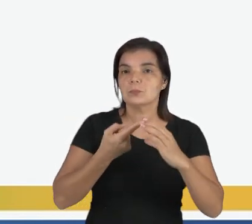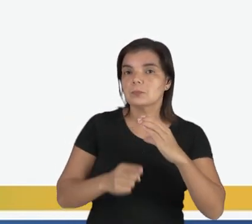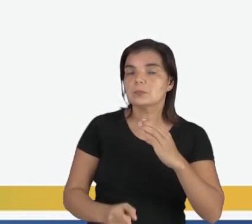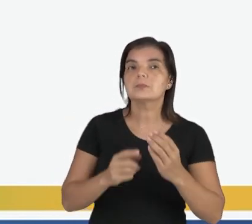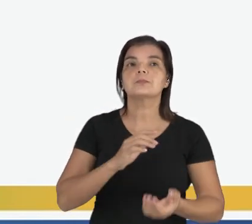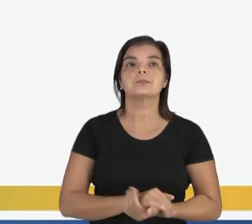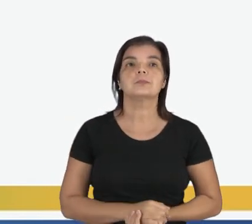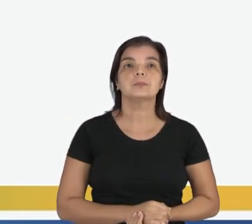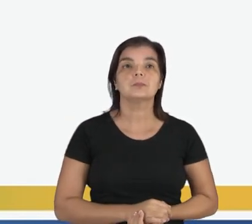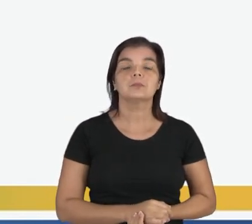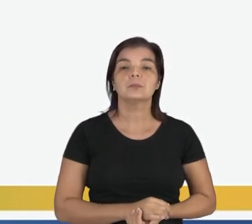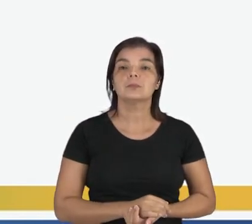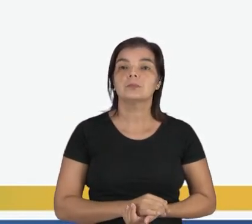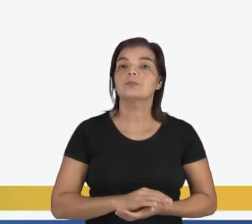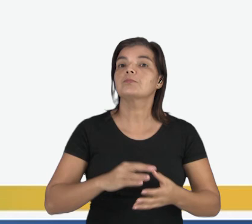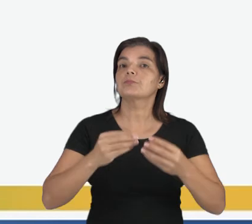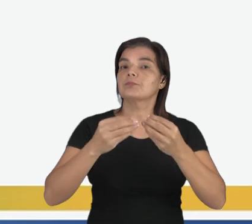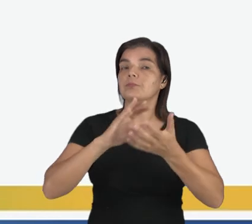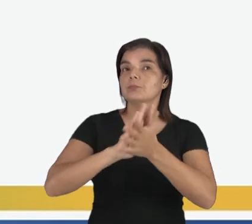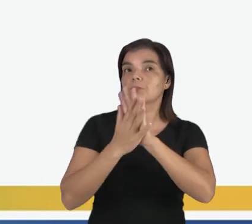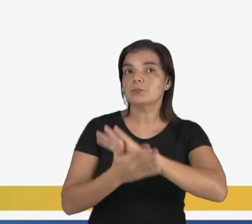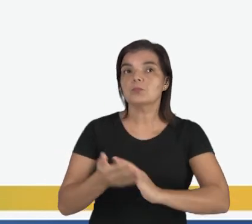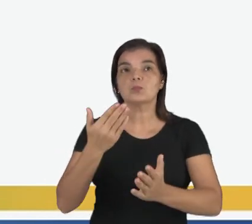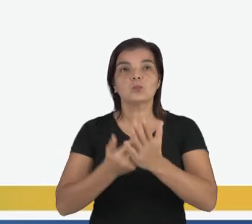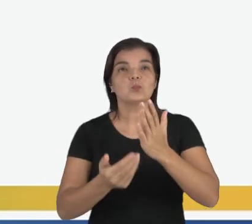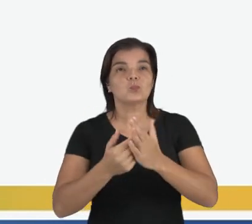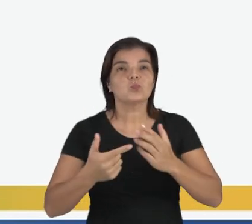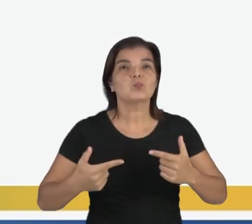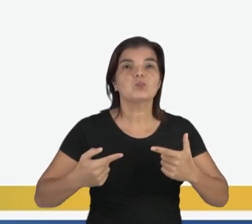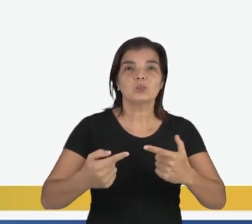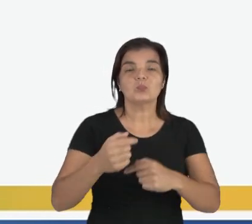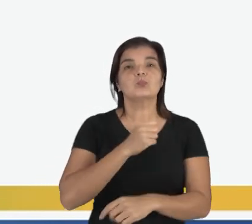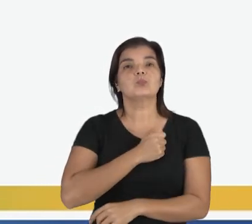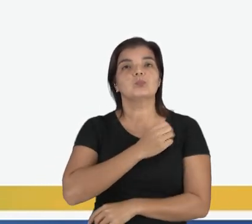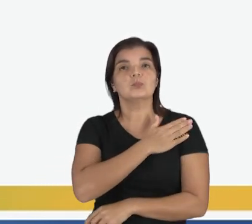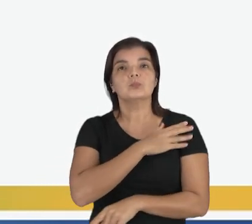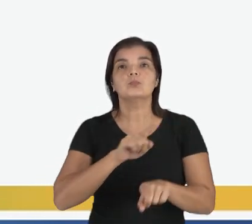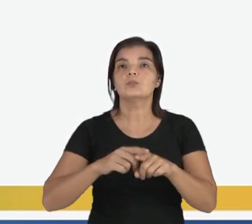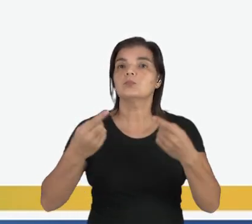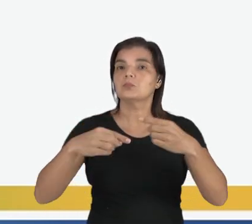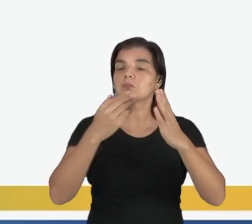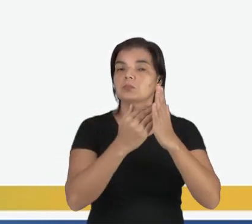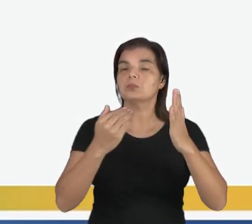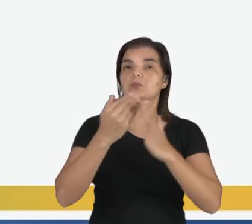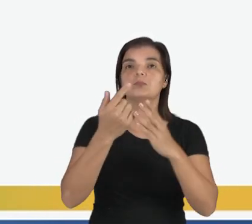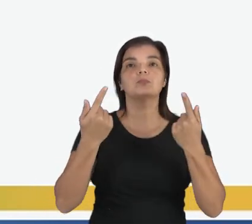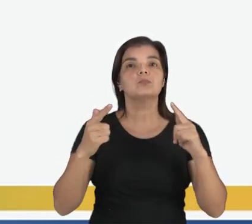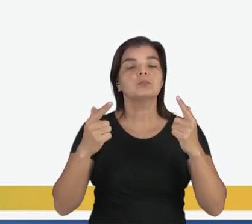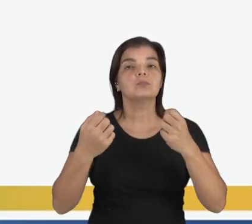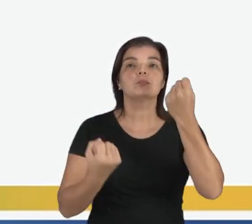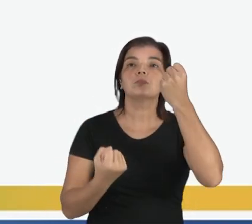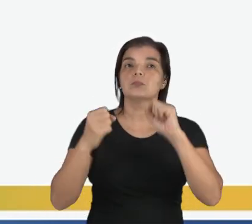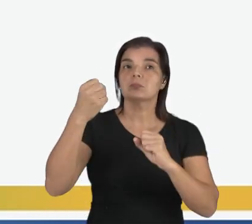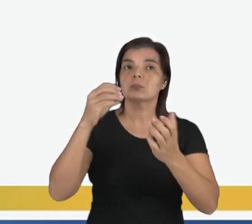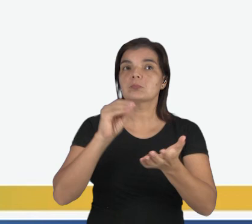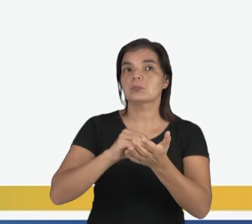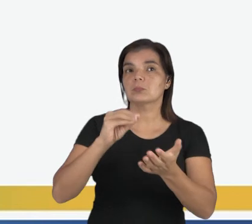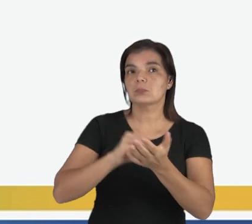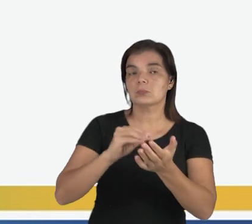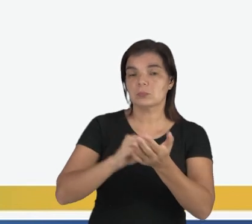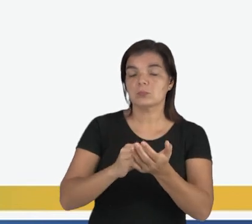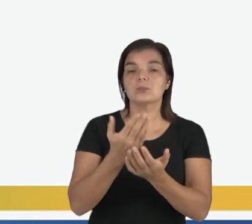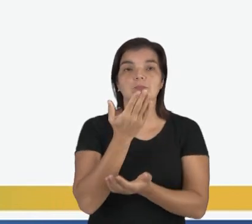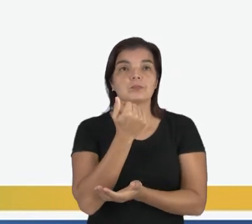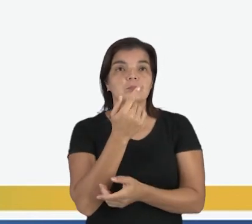aprofundar. Derrotas na guerra, deserções, motins militares contra os superiores, greve nas fábricas, falta de